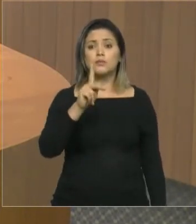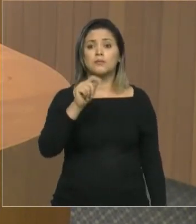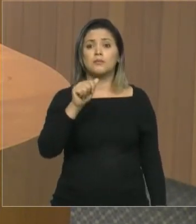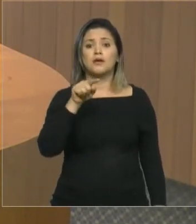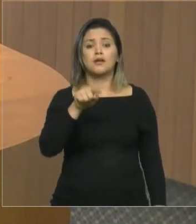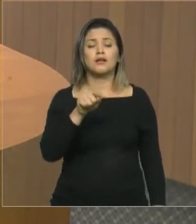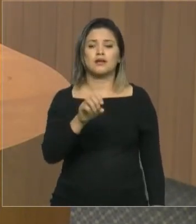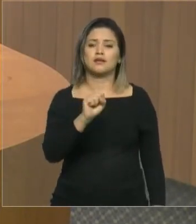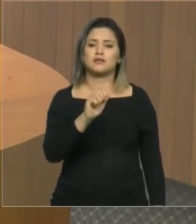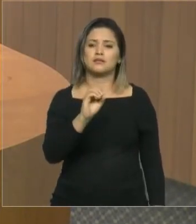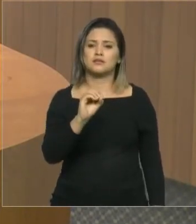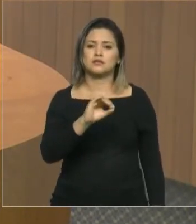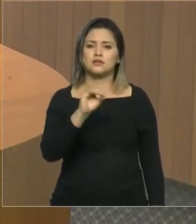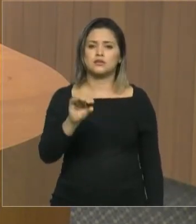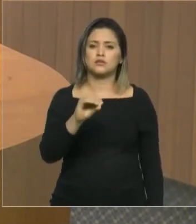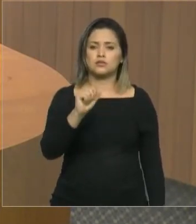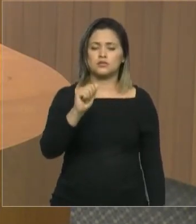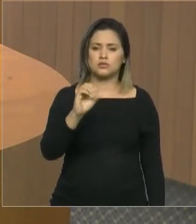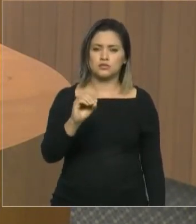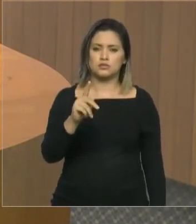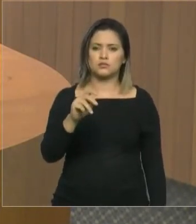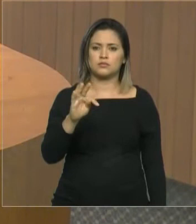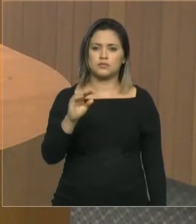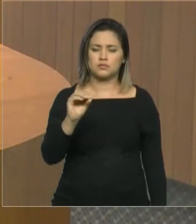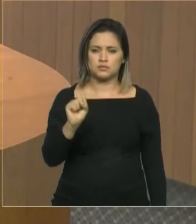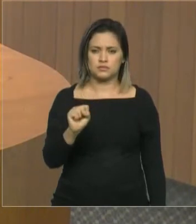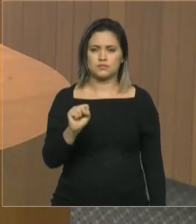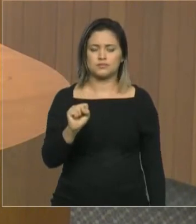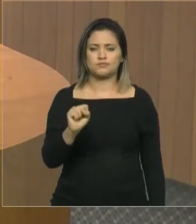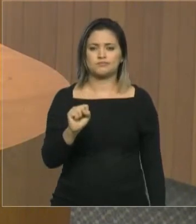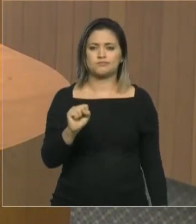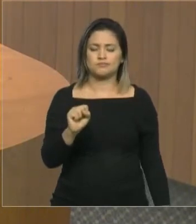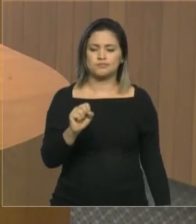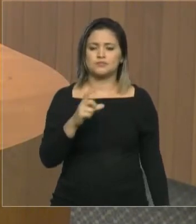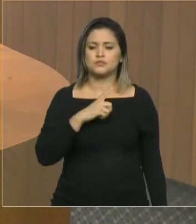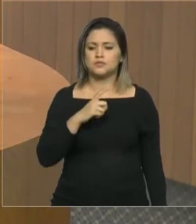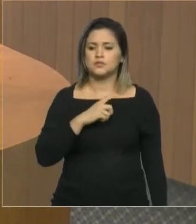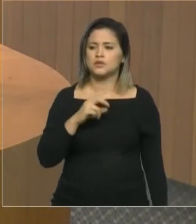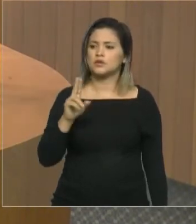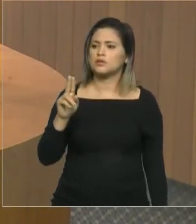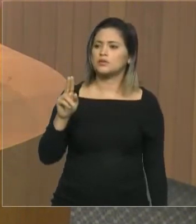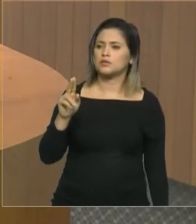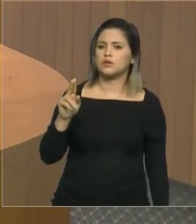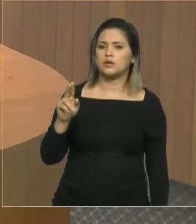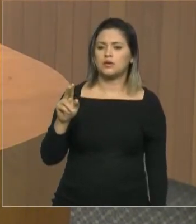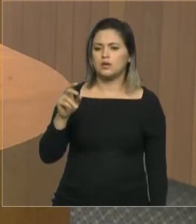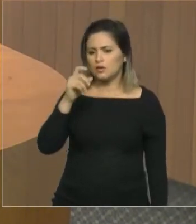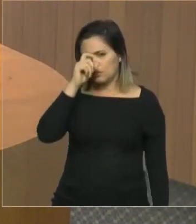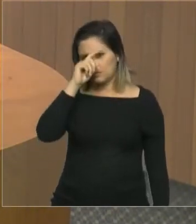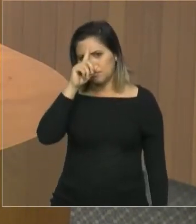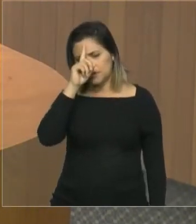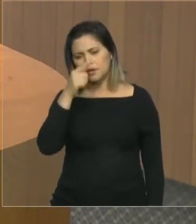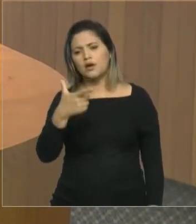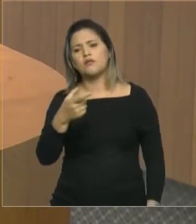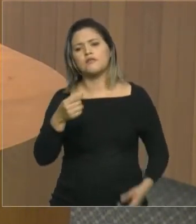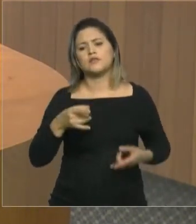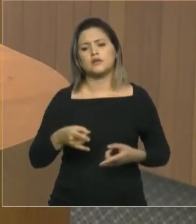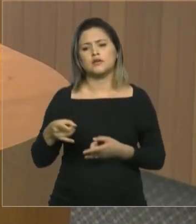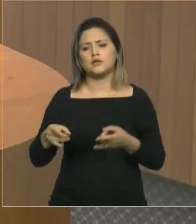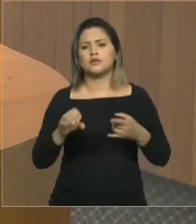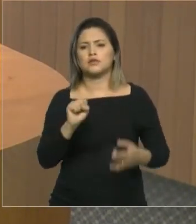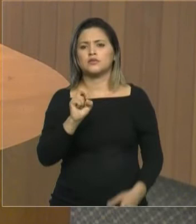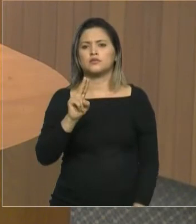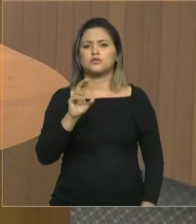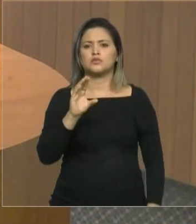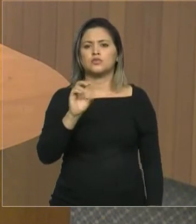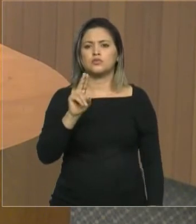as contradições do Sistema Único de Saúde aqui no Maranhão. Tem uma UPA lá em São João dos Patos, você tem um hospital de 20 leitos na cidade de Sucupira do Riachão, que